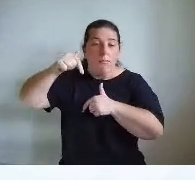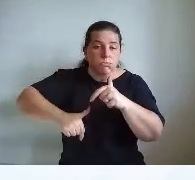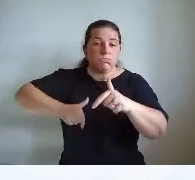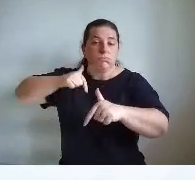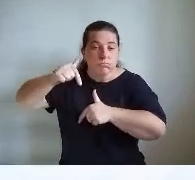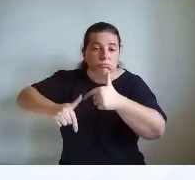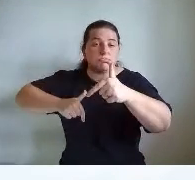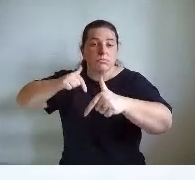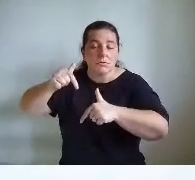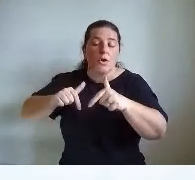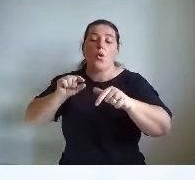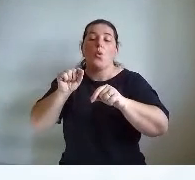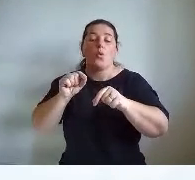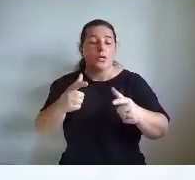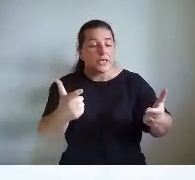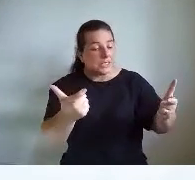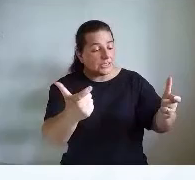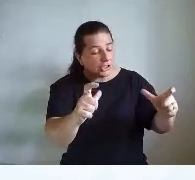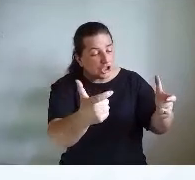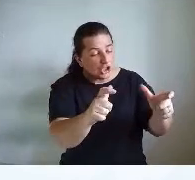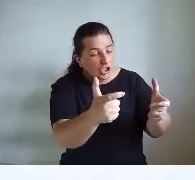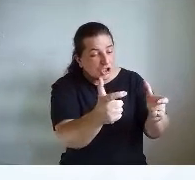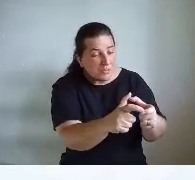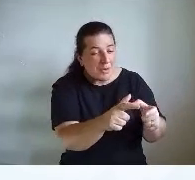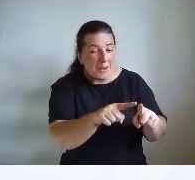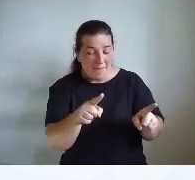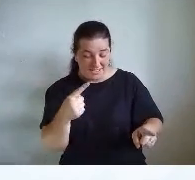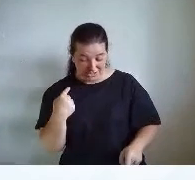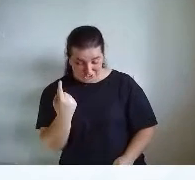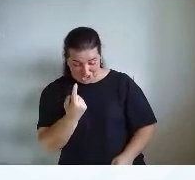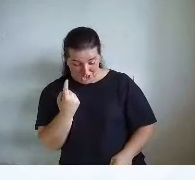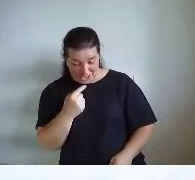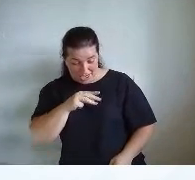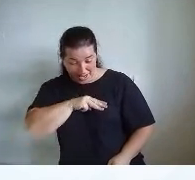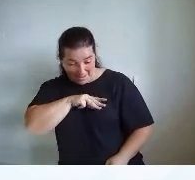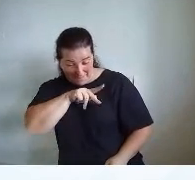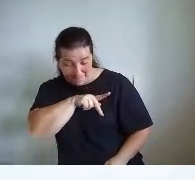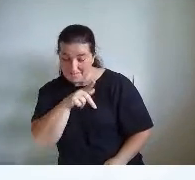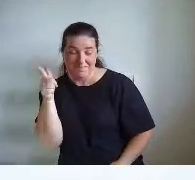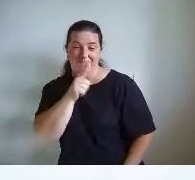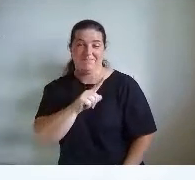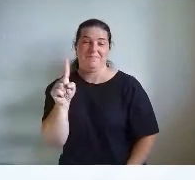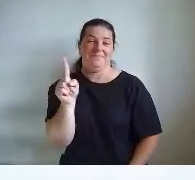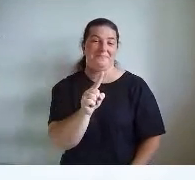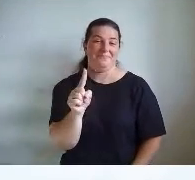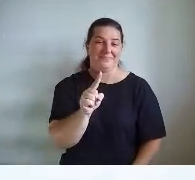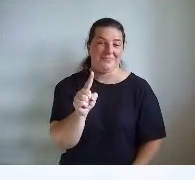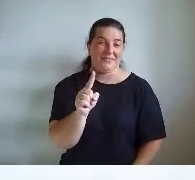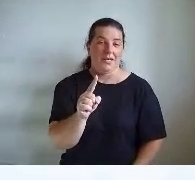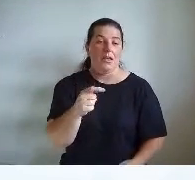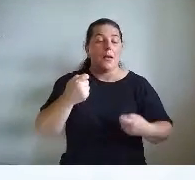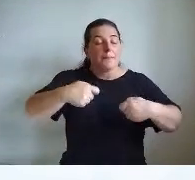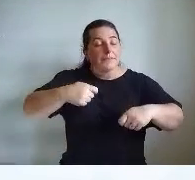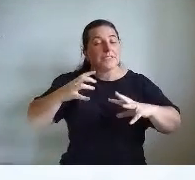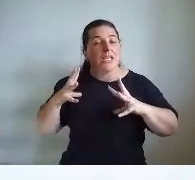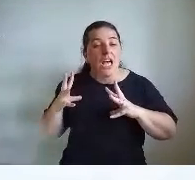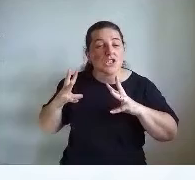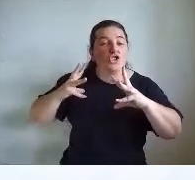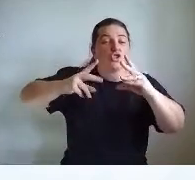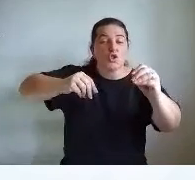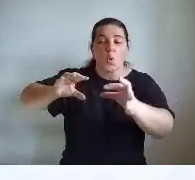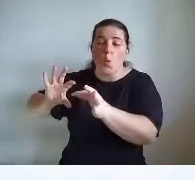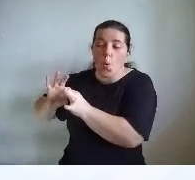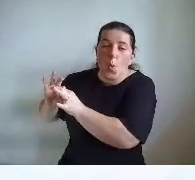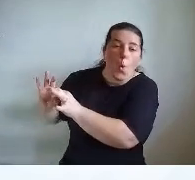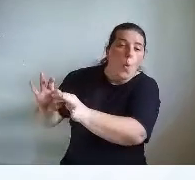para reduzir, para minimizar, mas sozinho não vai conseguir, né? Então nós precisamos de todos, de todas as instituições,